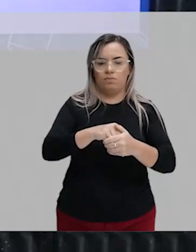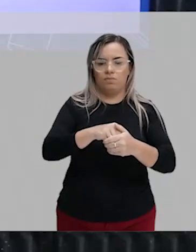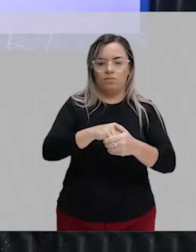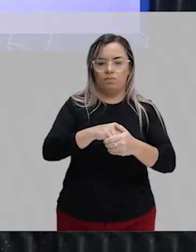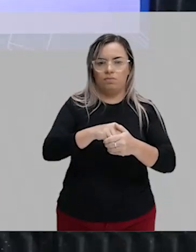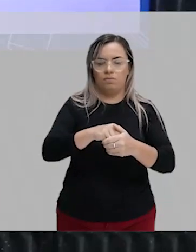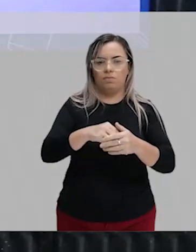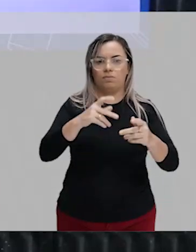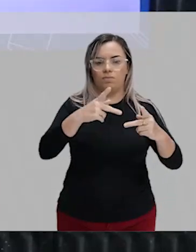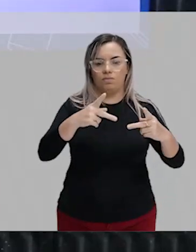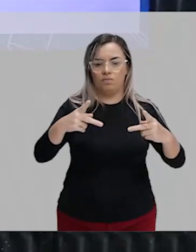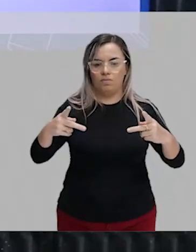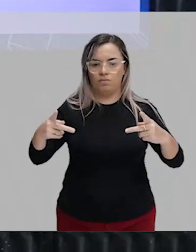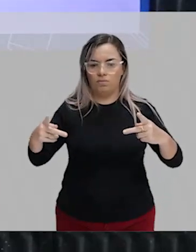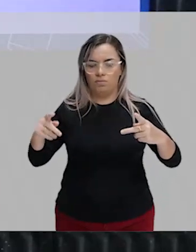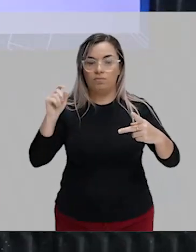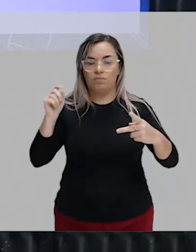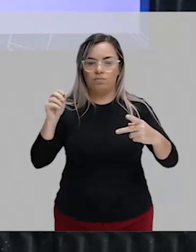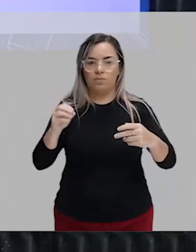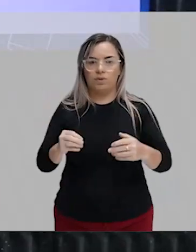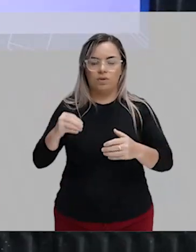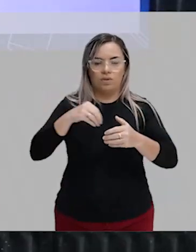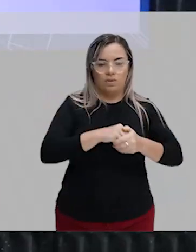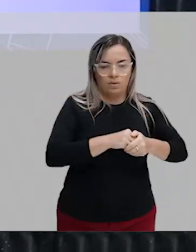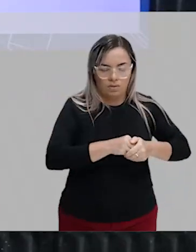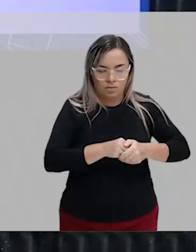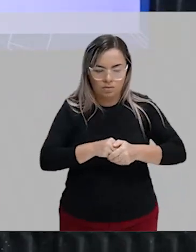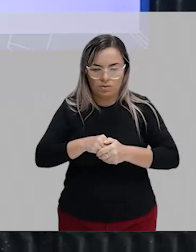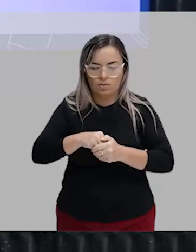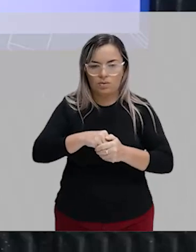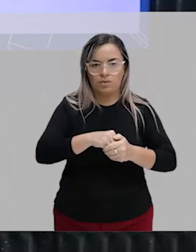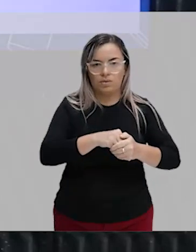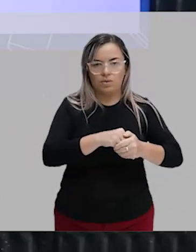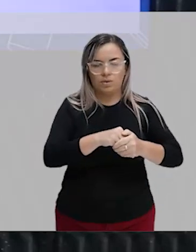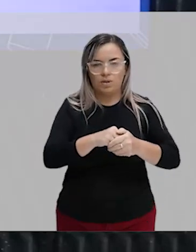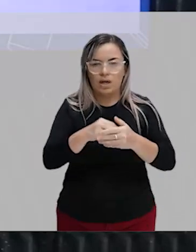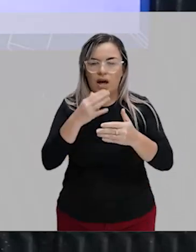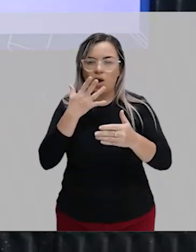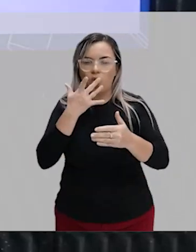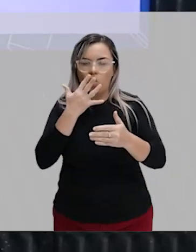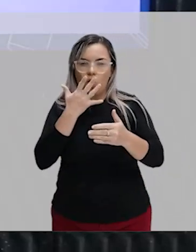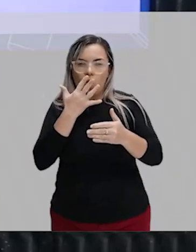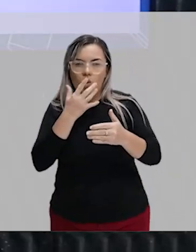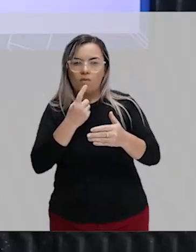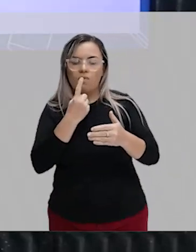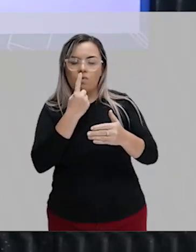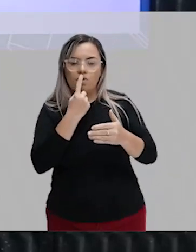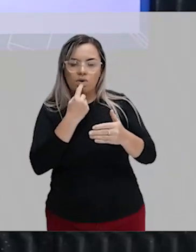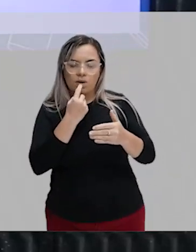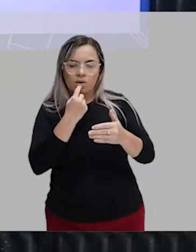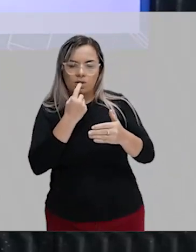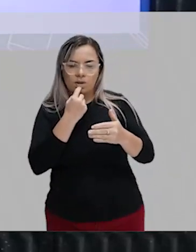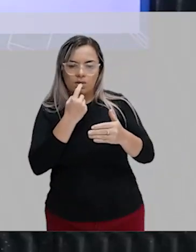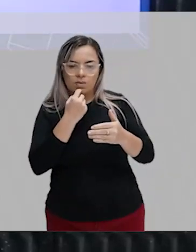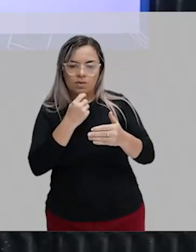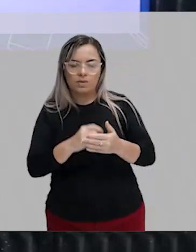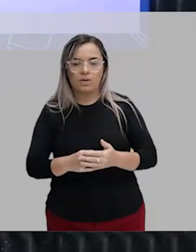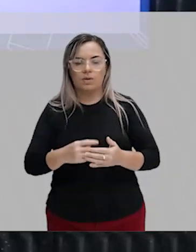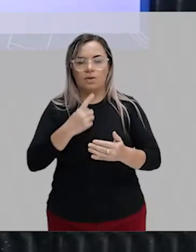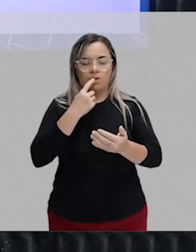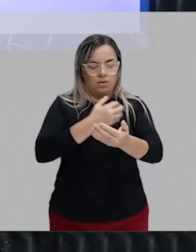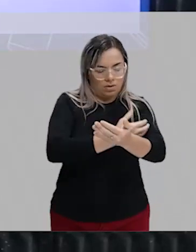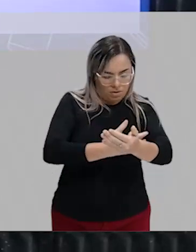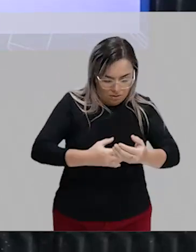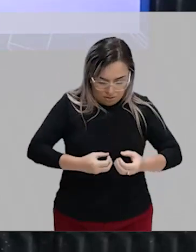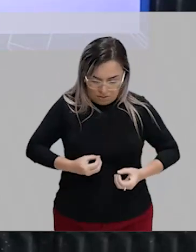na proteína chamada de hemoglobina, que é aquele pigmentozinho vermelho que dá cor à hemácia, que é o glóbulo vermelho